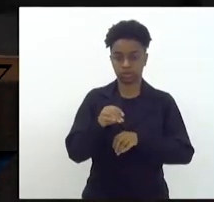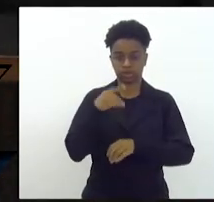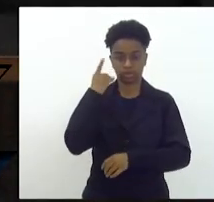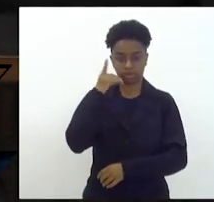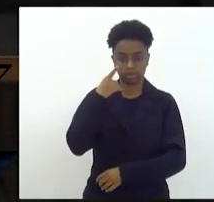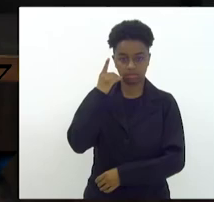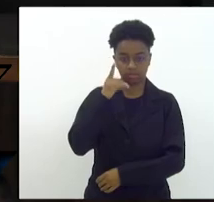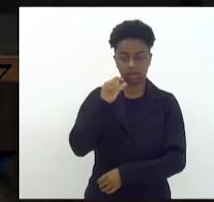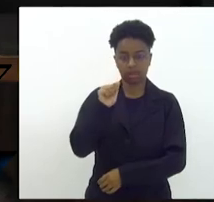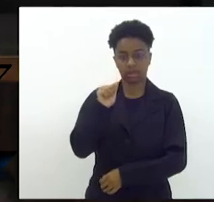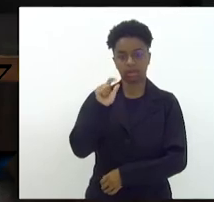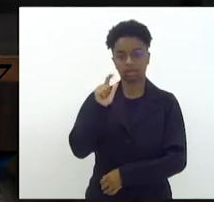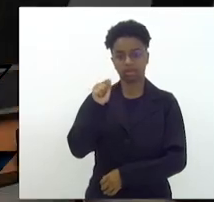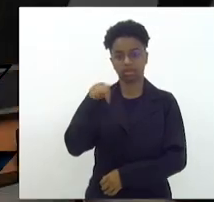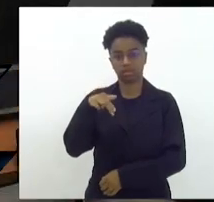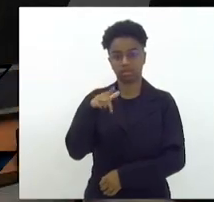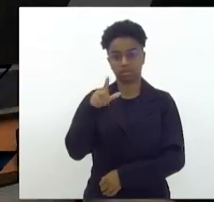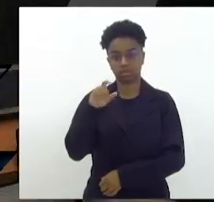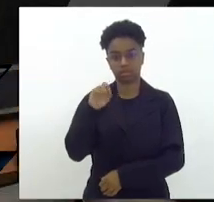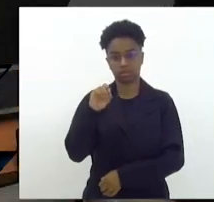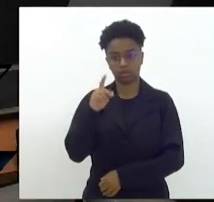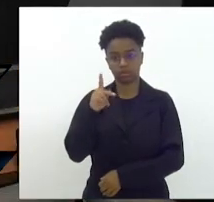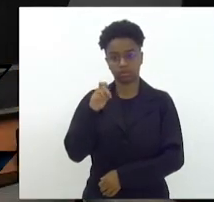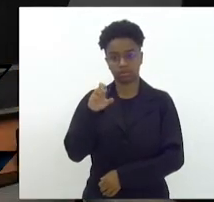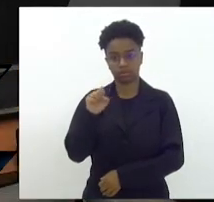Presidente Alan Lopes